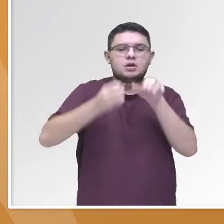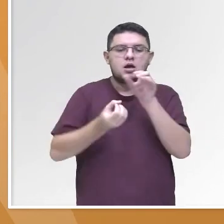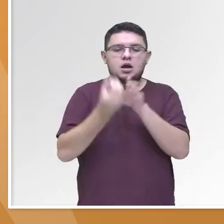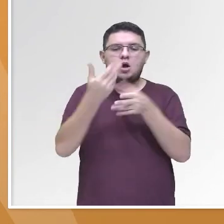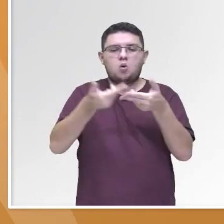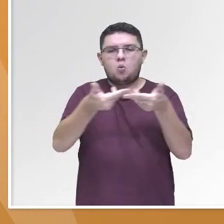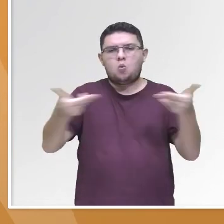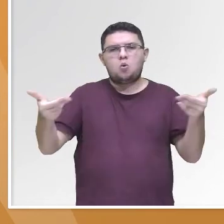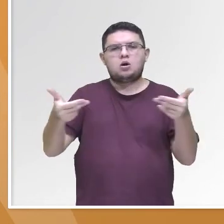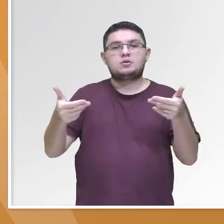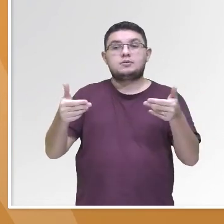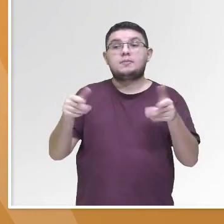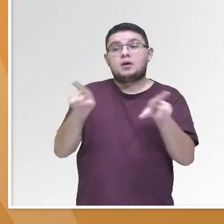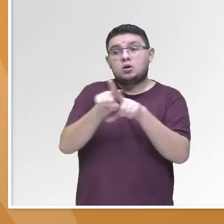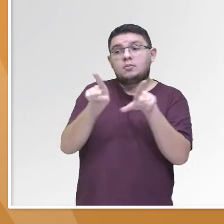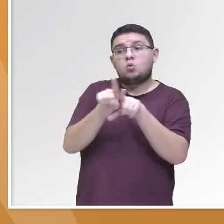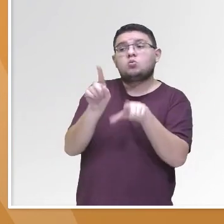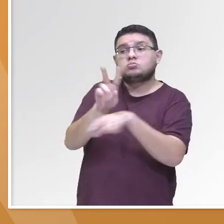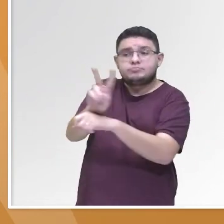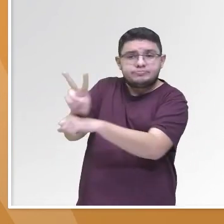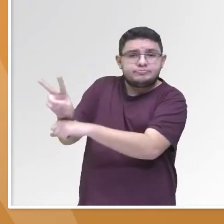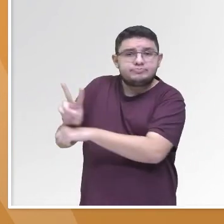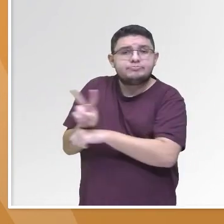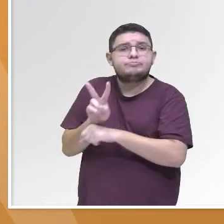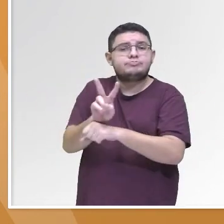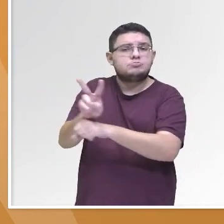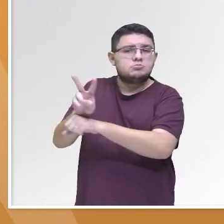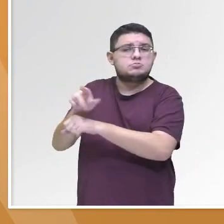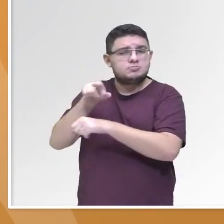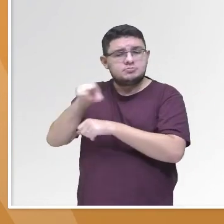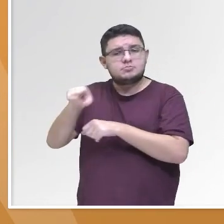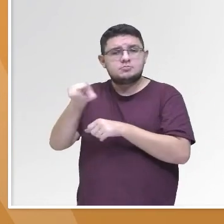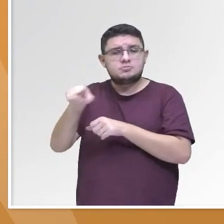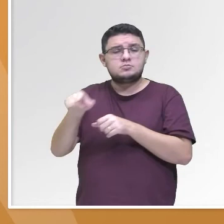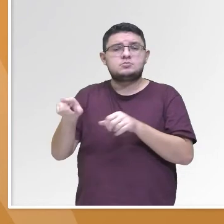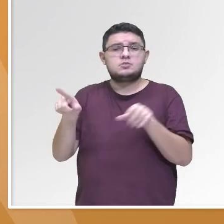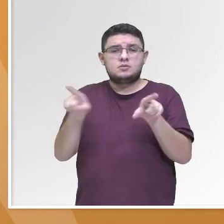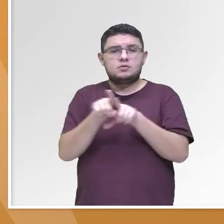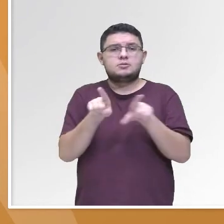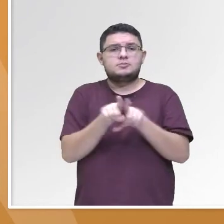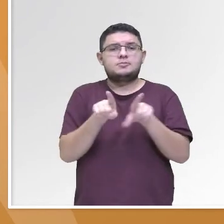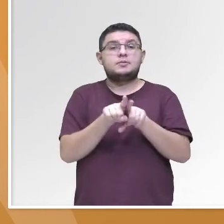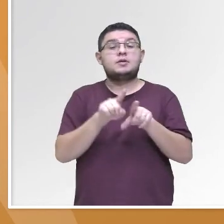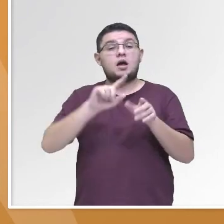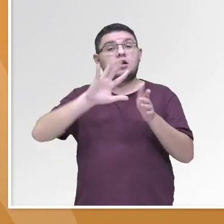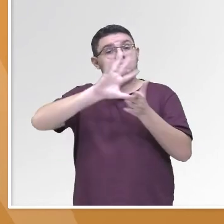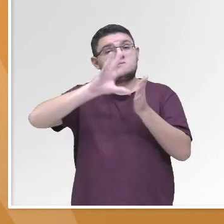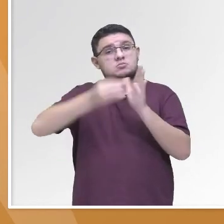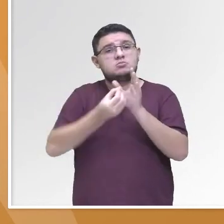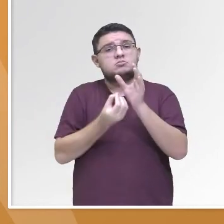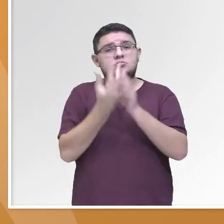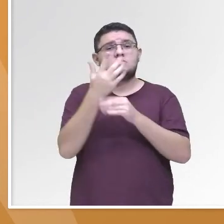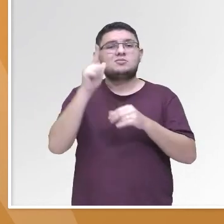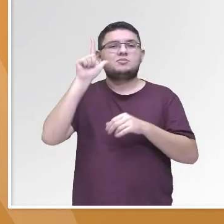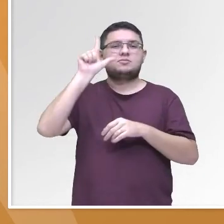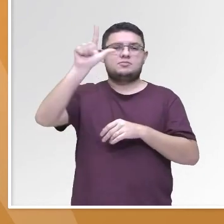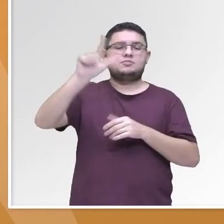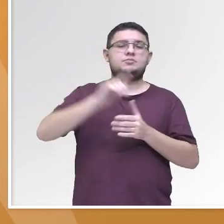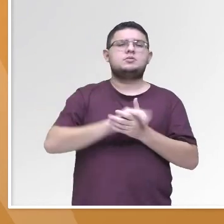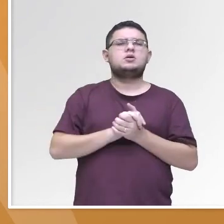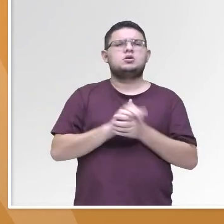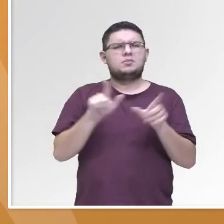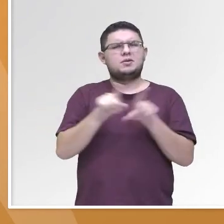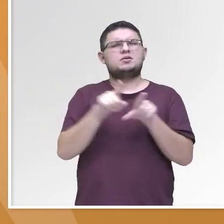não alcançaria o desenvolvimento sustentável. E você juntando esses dois, né? Inclusive é bastante discutido também